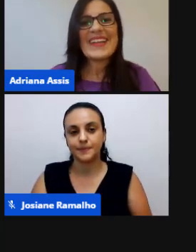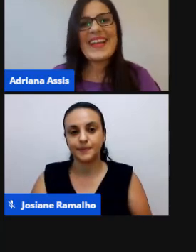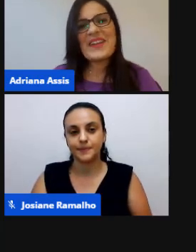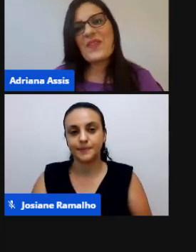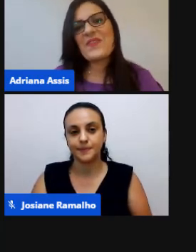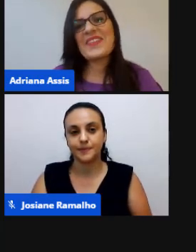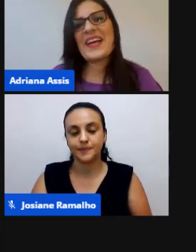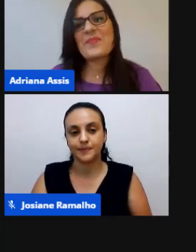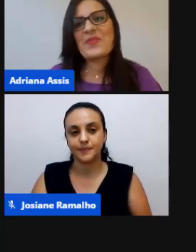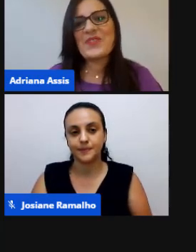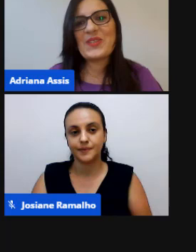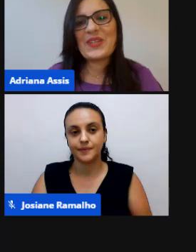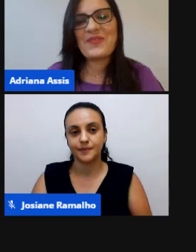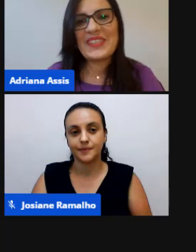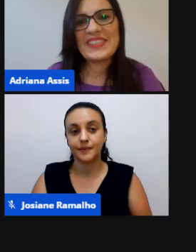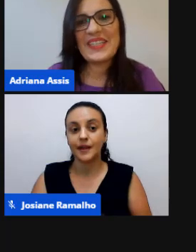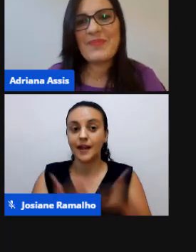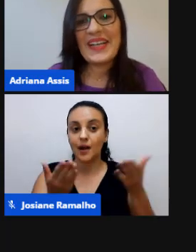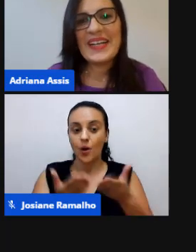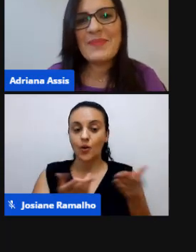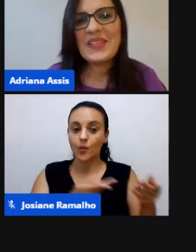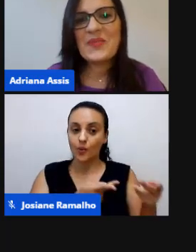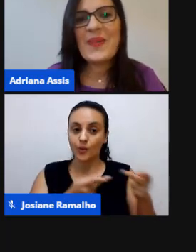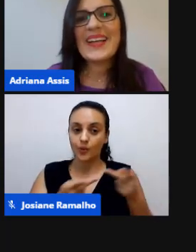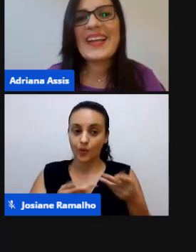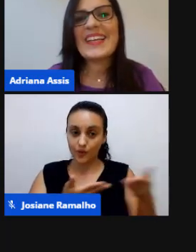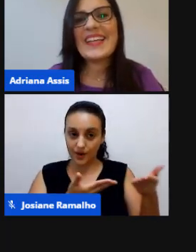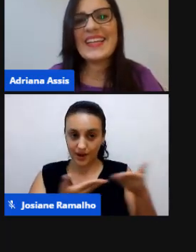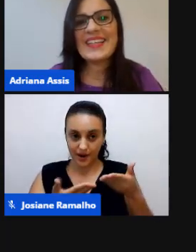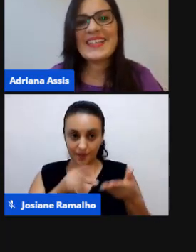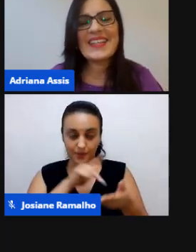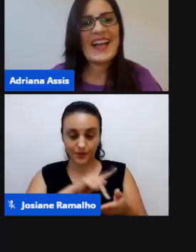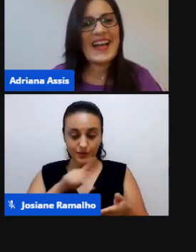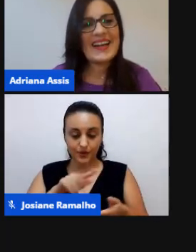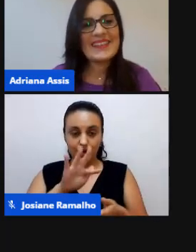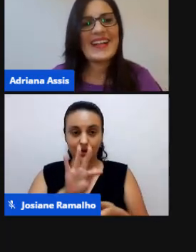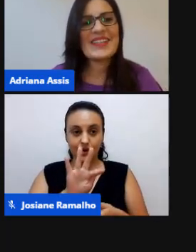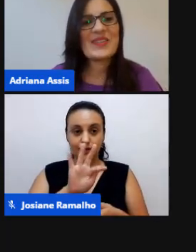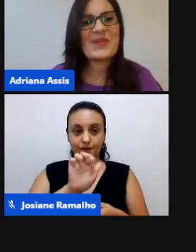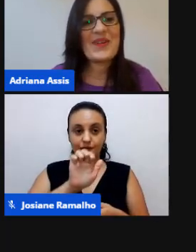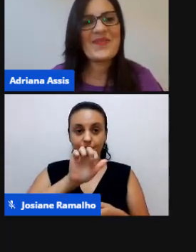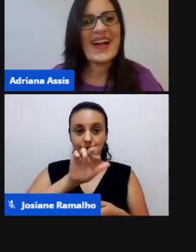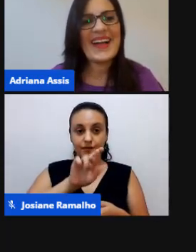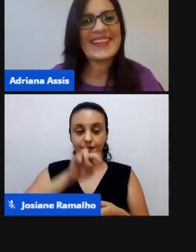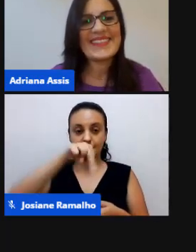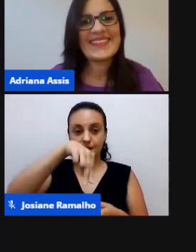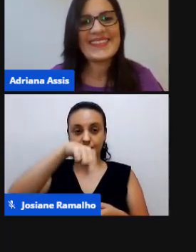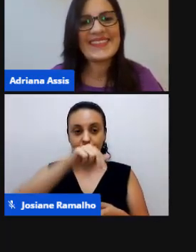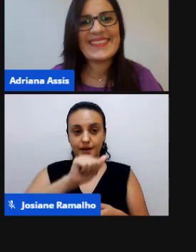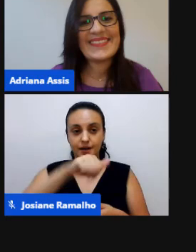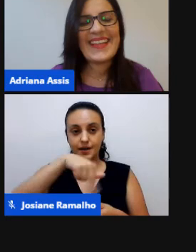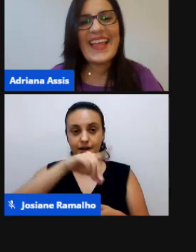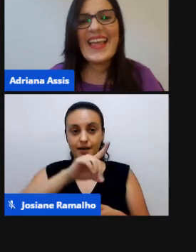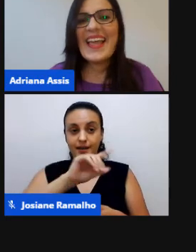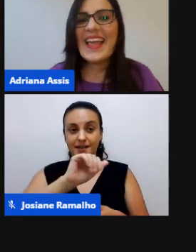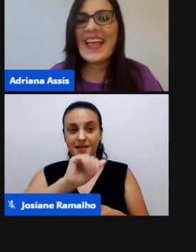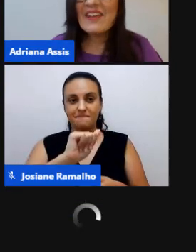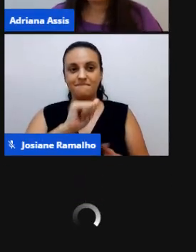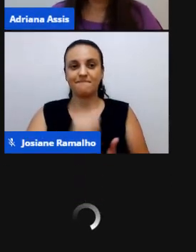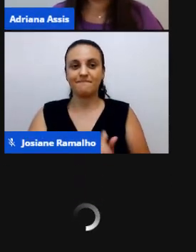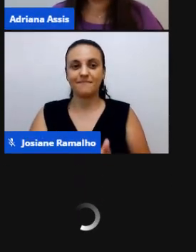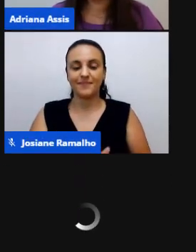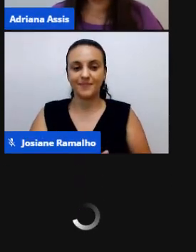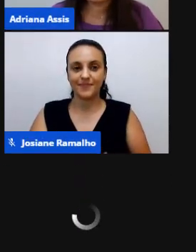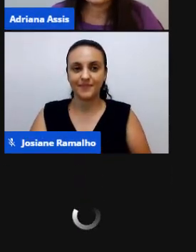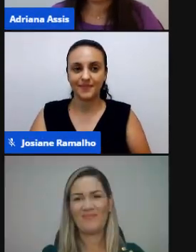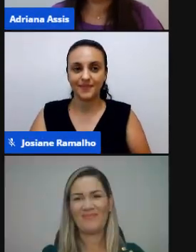Bom, quero convidar a professora Fernanda Bellarmino para iniciar a sua fala. Ela